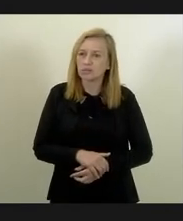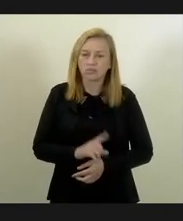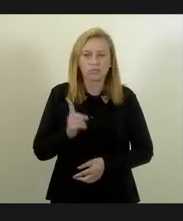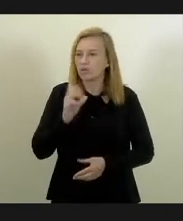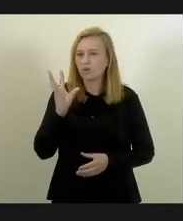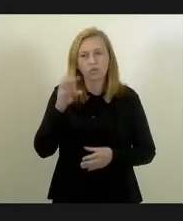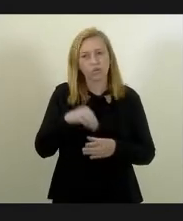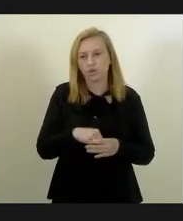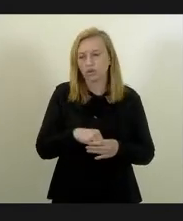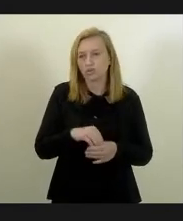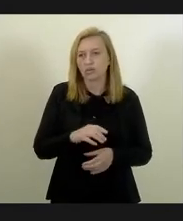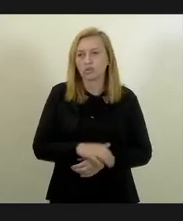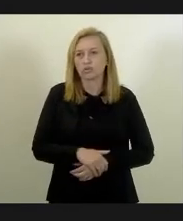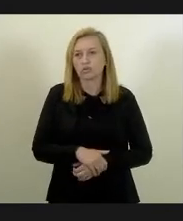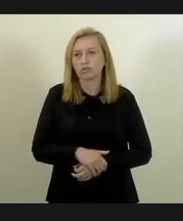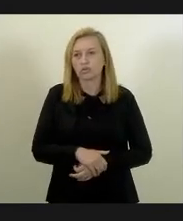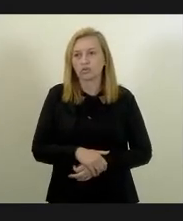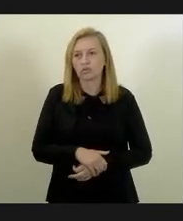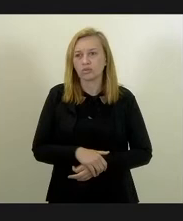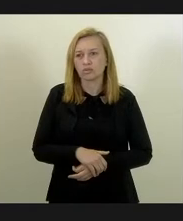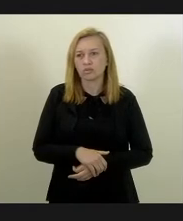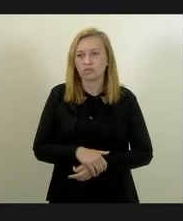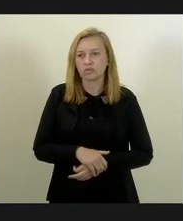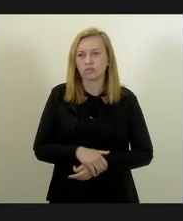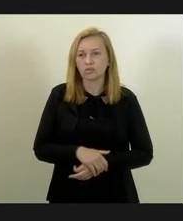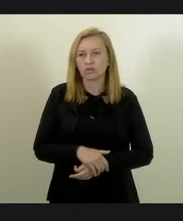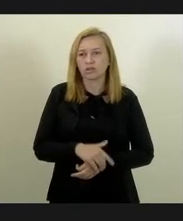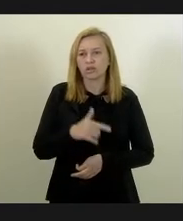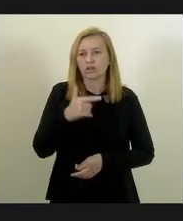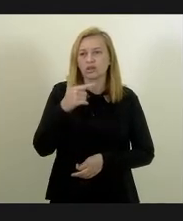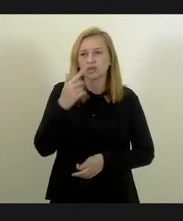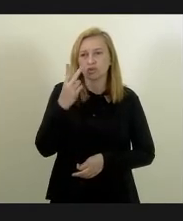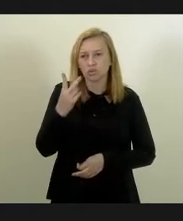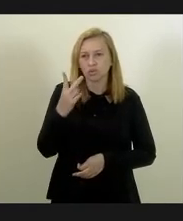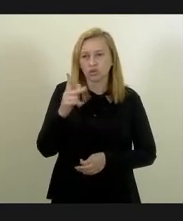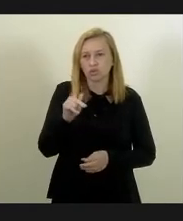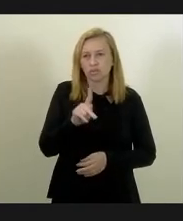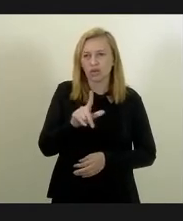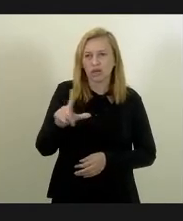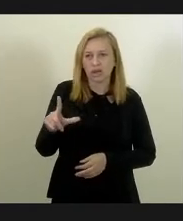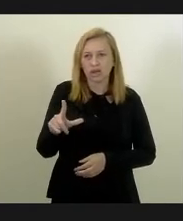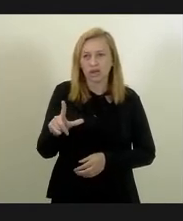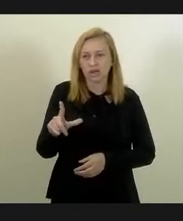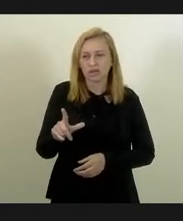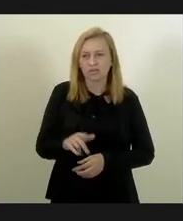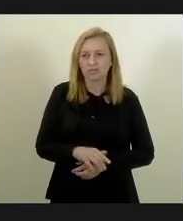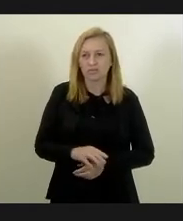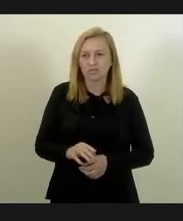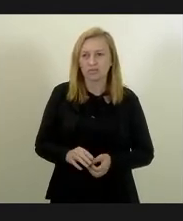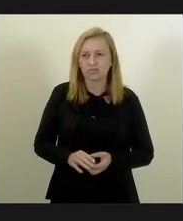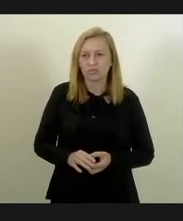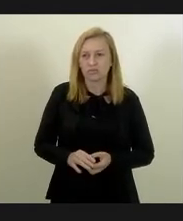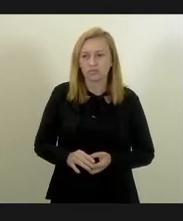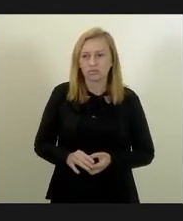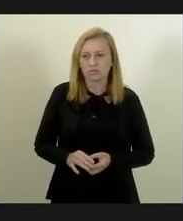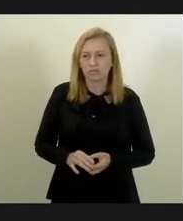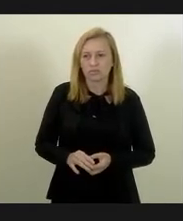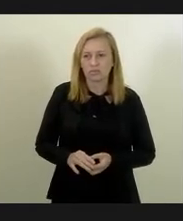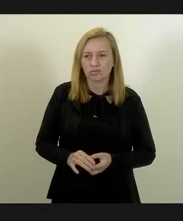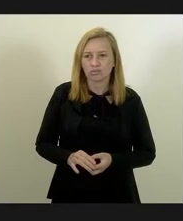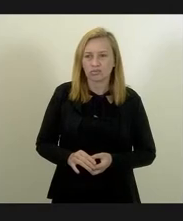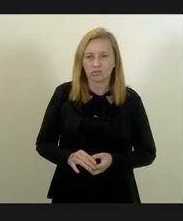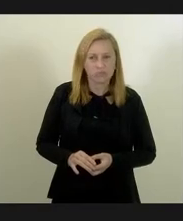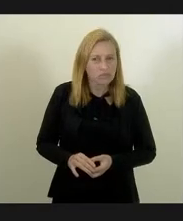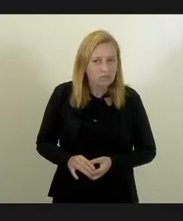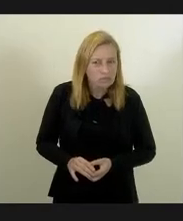incluído. Essa semana também pedi dois PLs, também não foi contemplado. Queria que Vossa